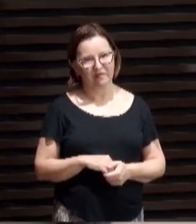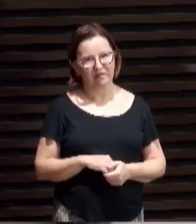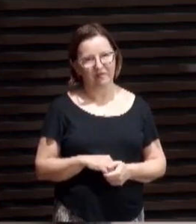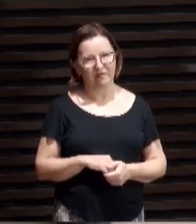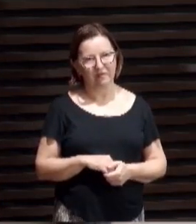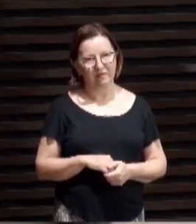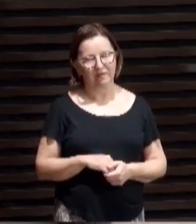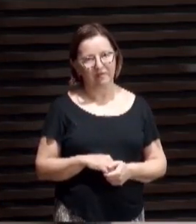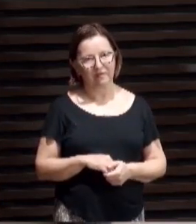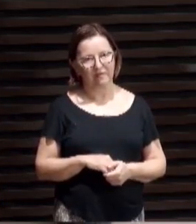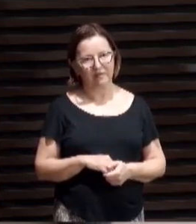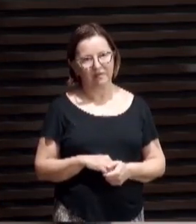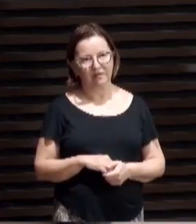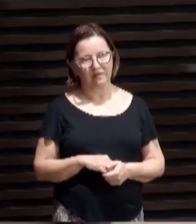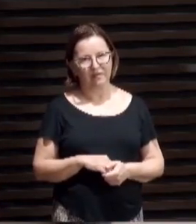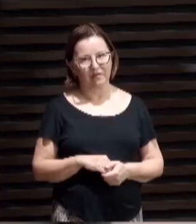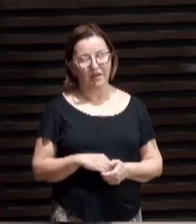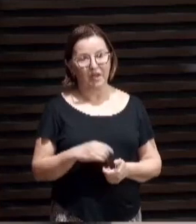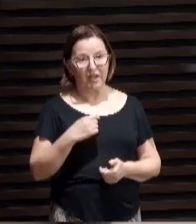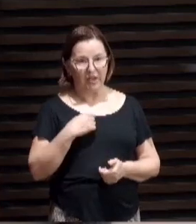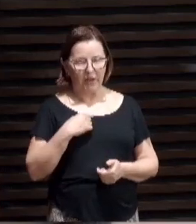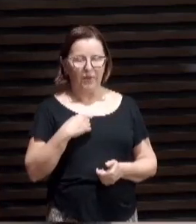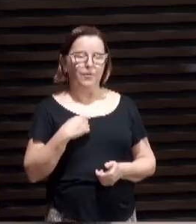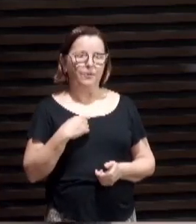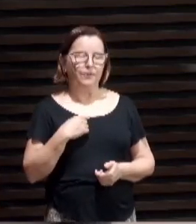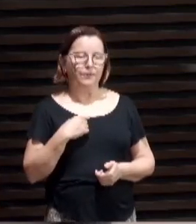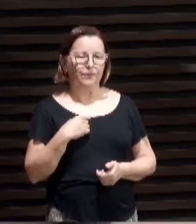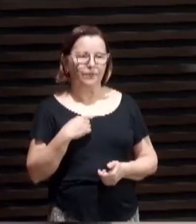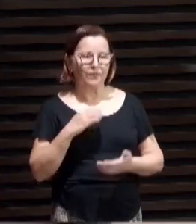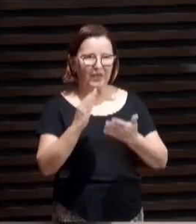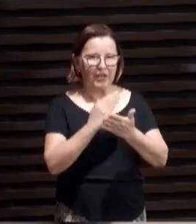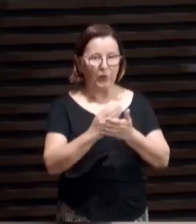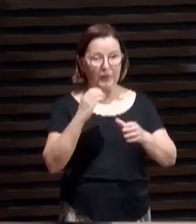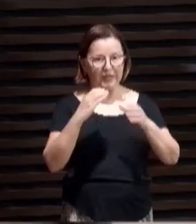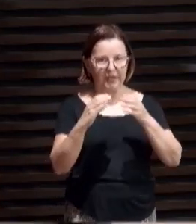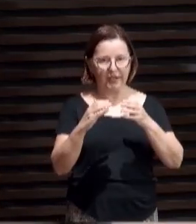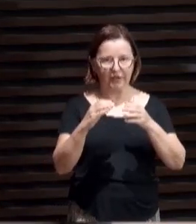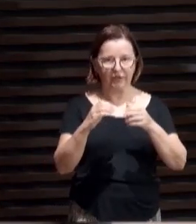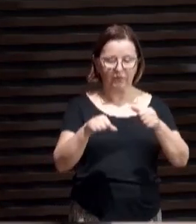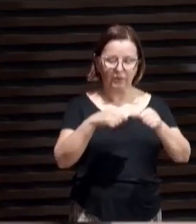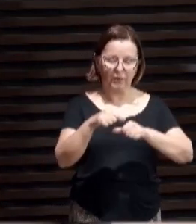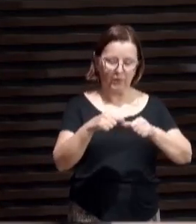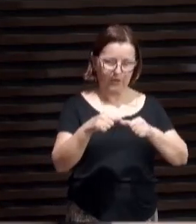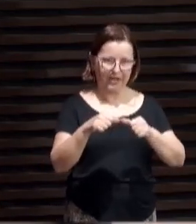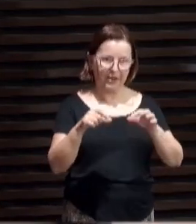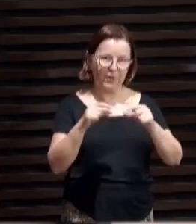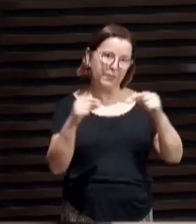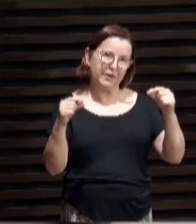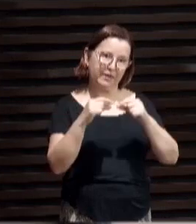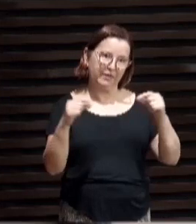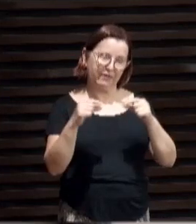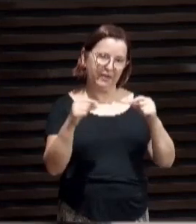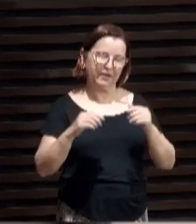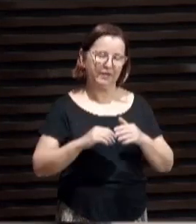Eu tenho feito uma mexida em alguns cânticos, hinos bonitos, mas aqui e acolá